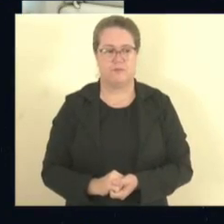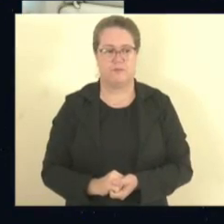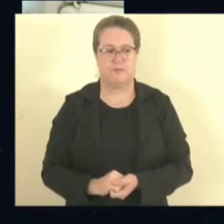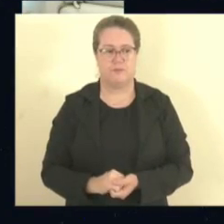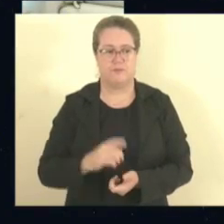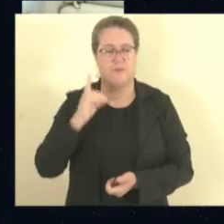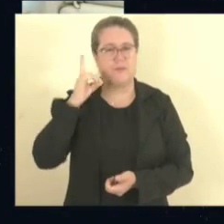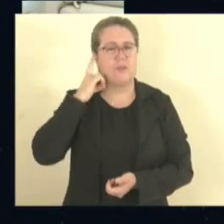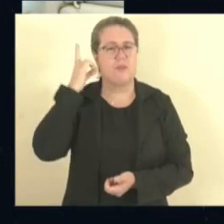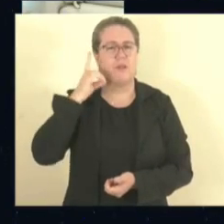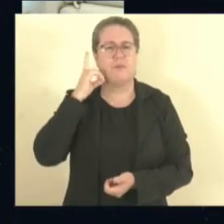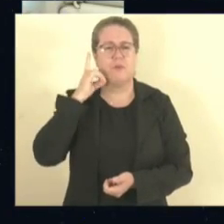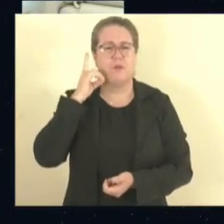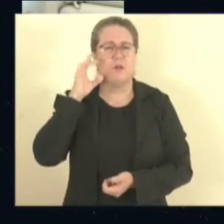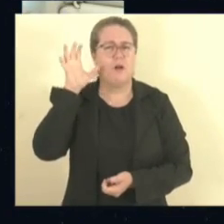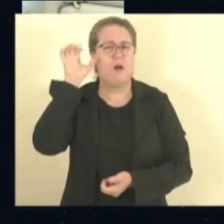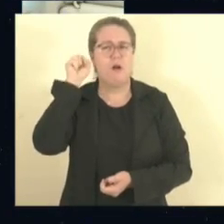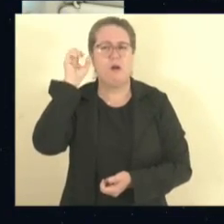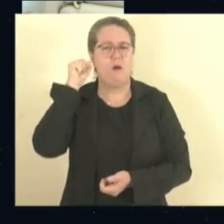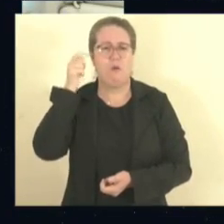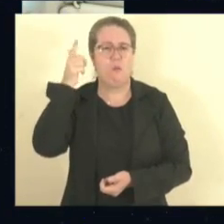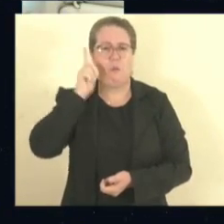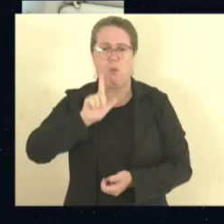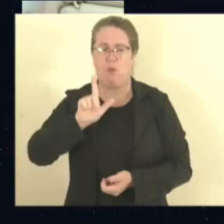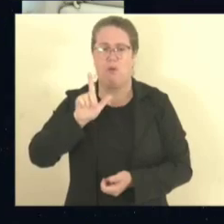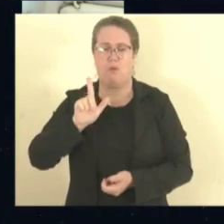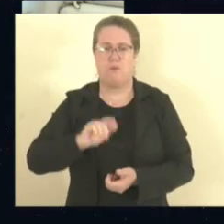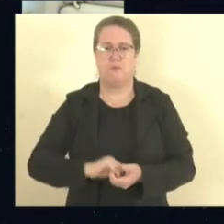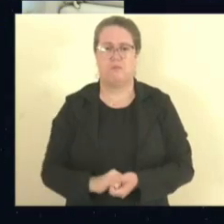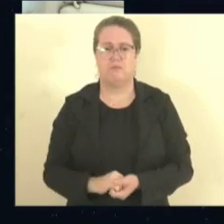Deputada Irine, seu áudio está fechado. Deputado Zé Esmeraldo também.